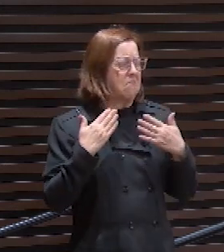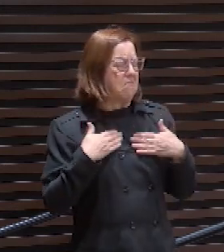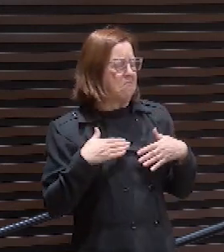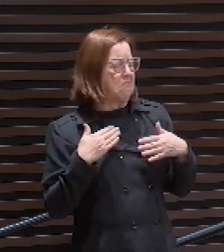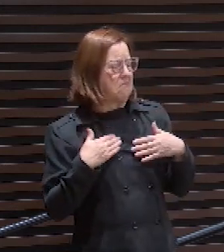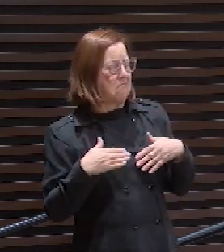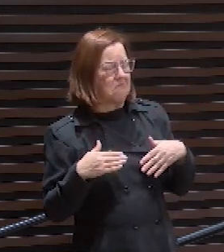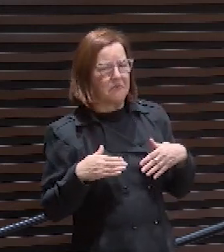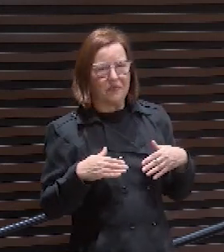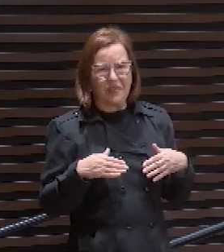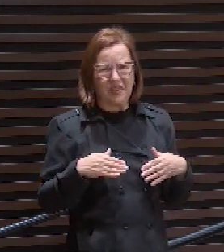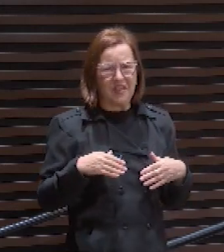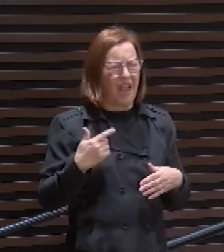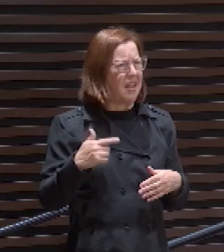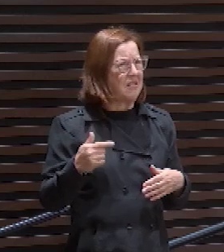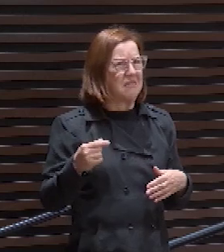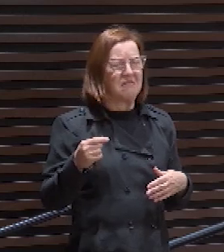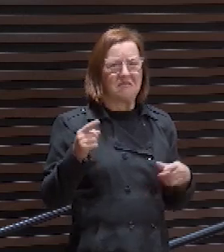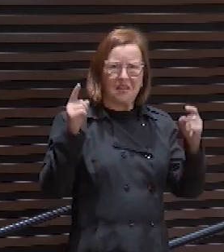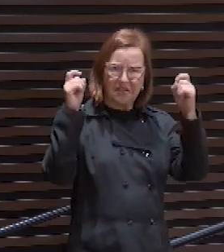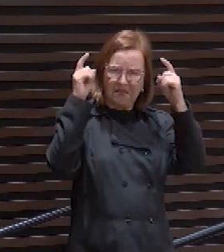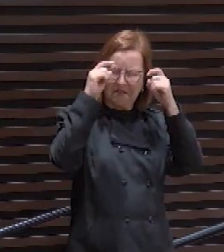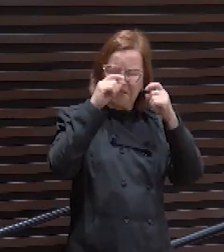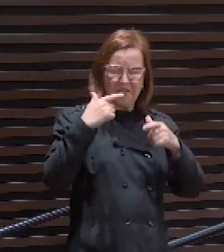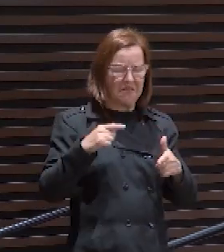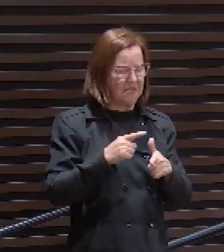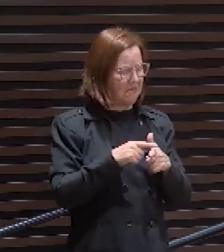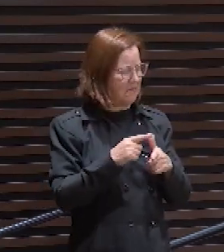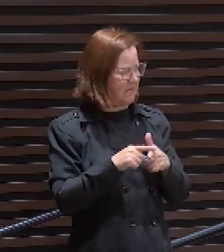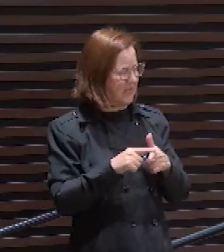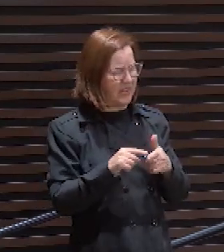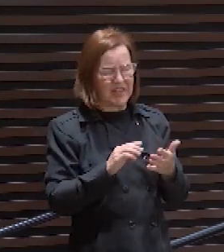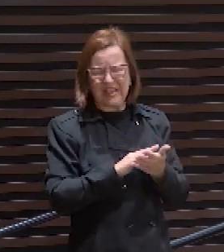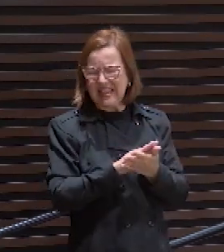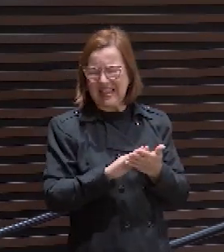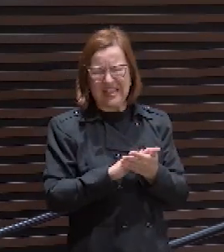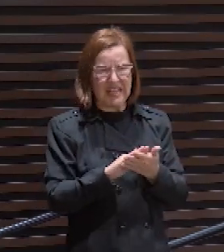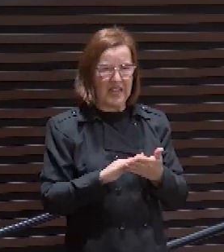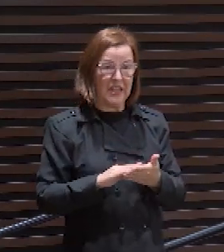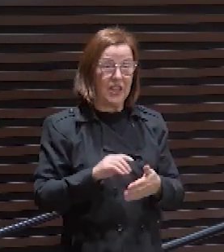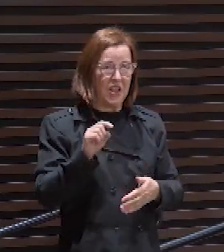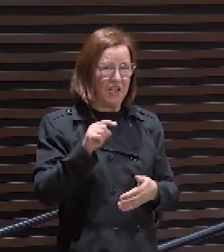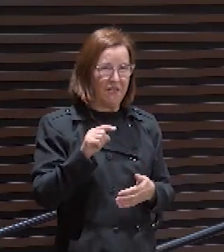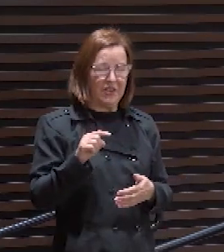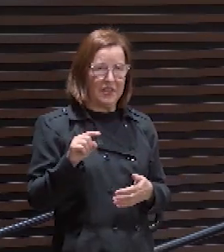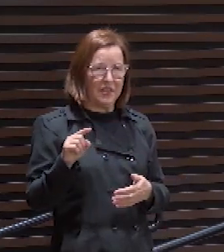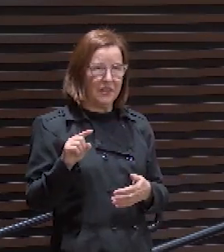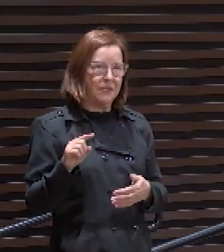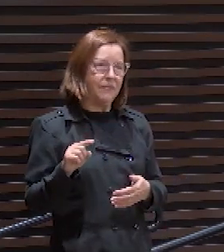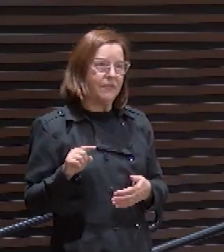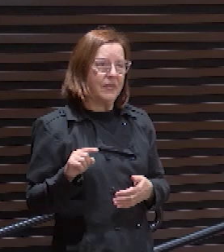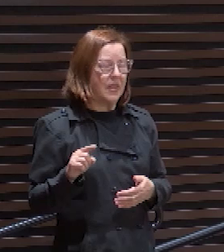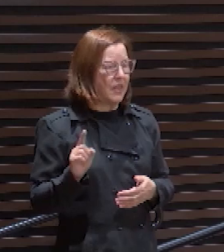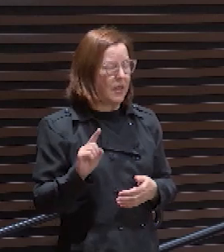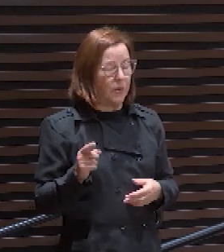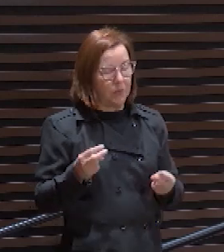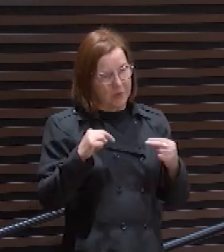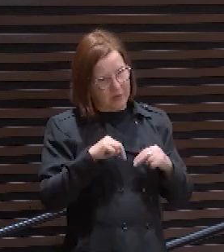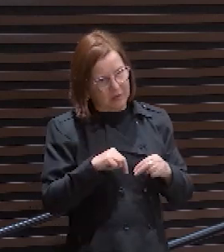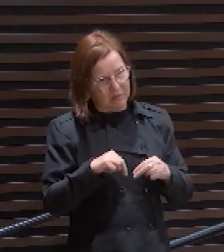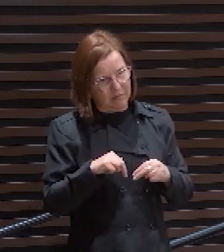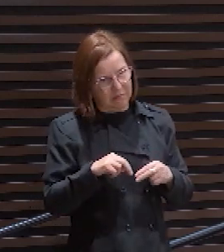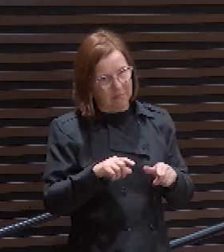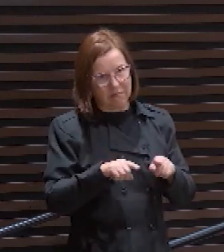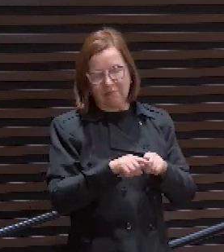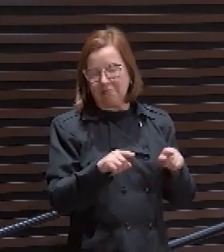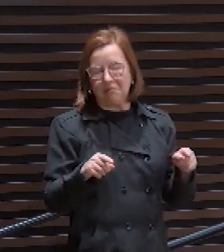não passa dificuldade, você não passa por tribulação, por provação, por tentação, você não é injuriado, mas a verdade não. Se